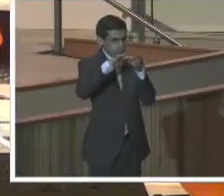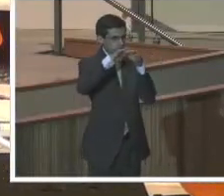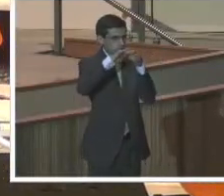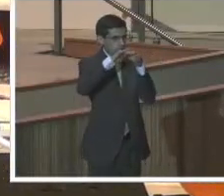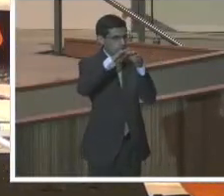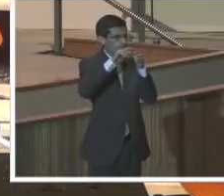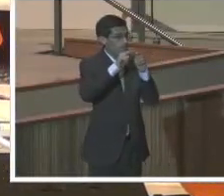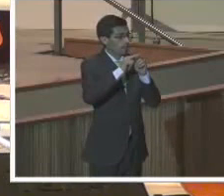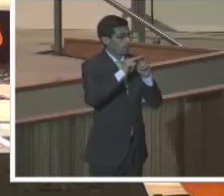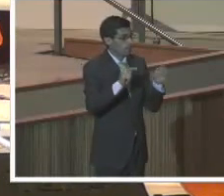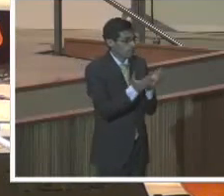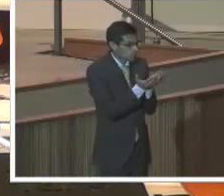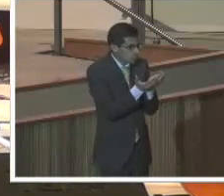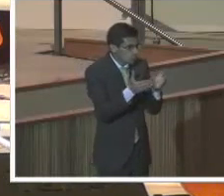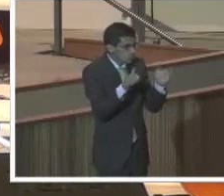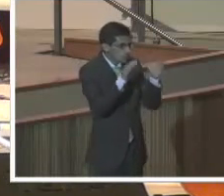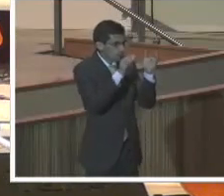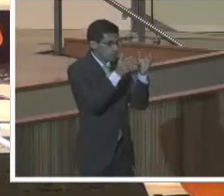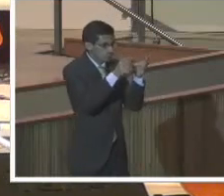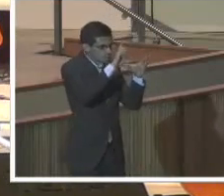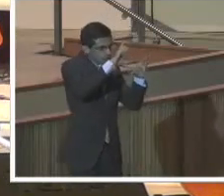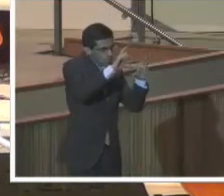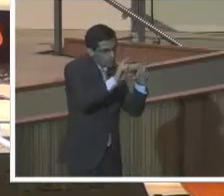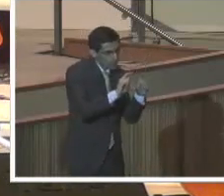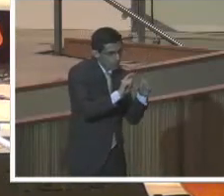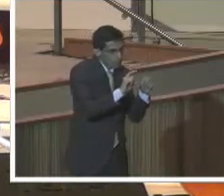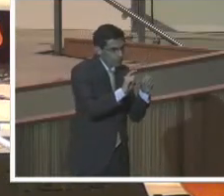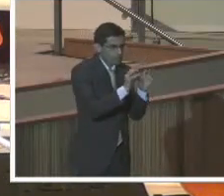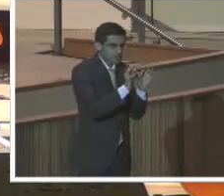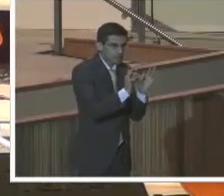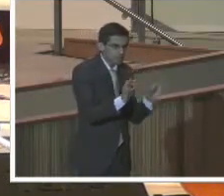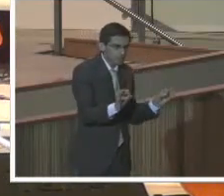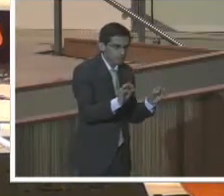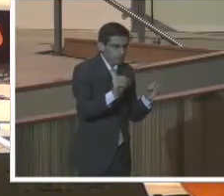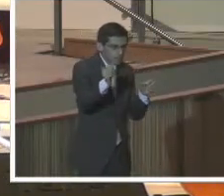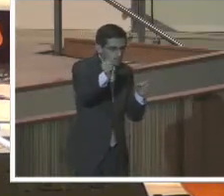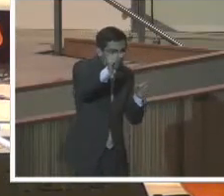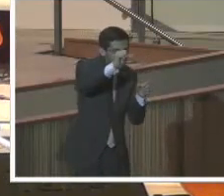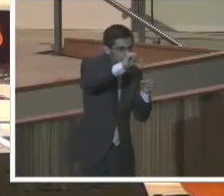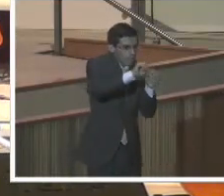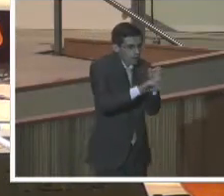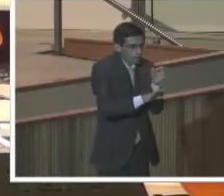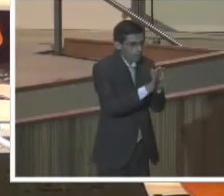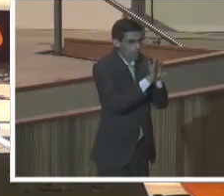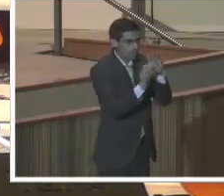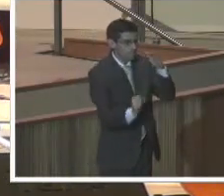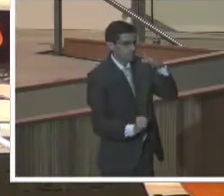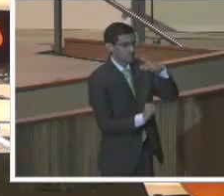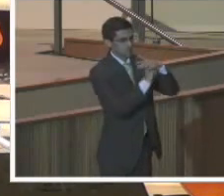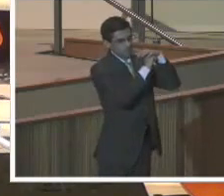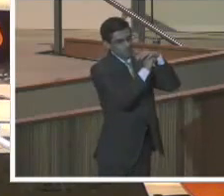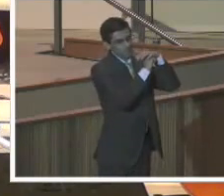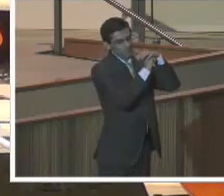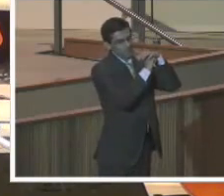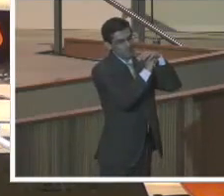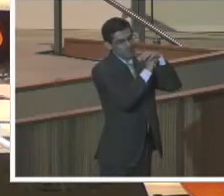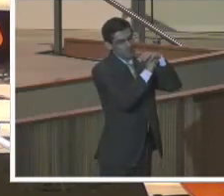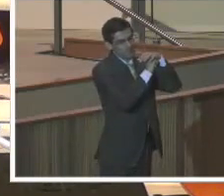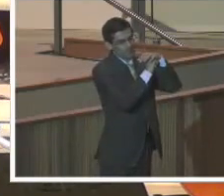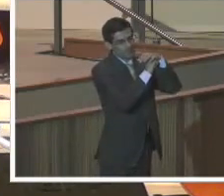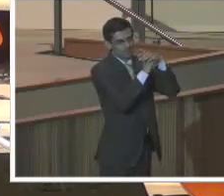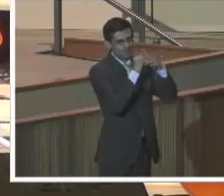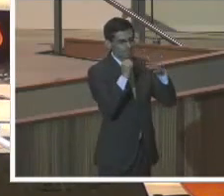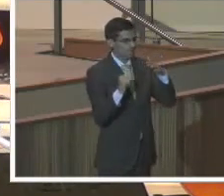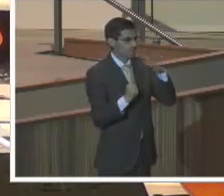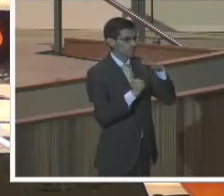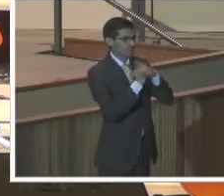mas o vaso que é pequenininho, uma gota do orvalho do céu é suficiente para